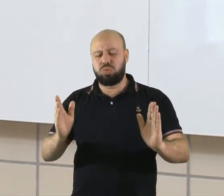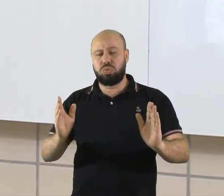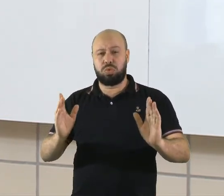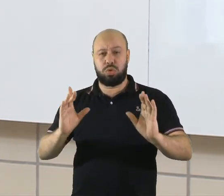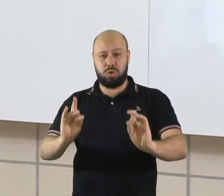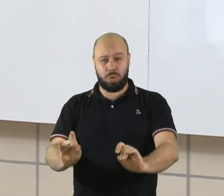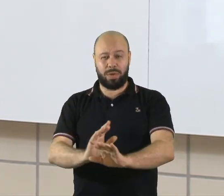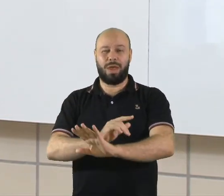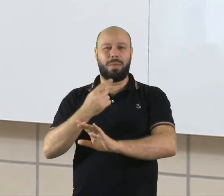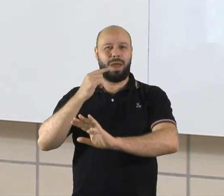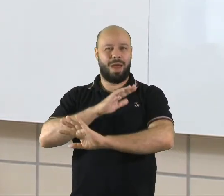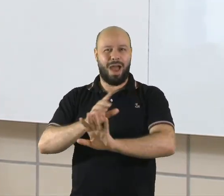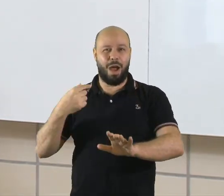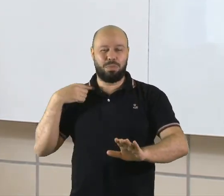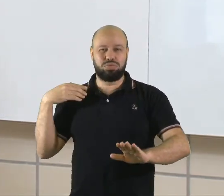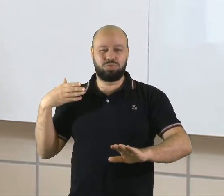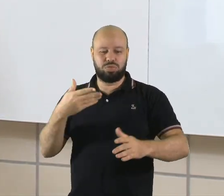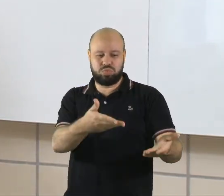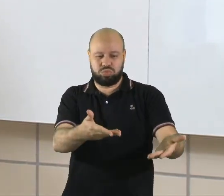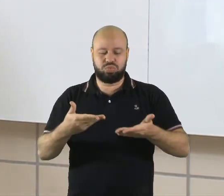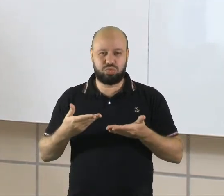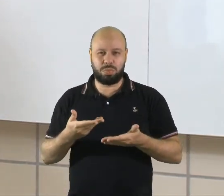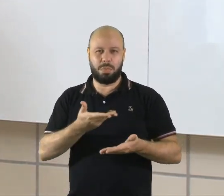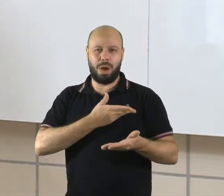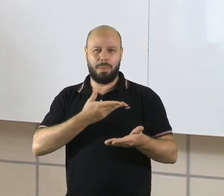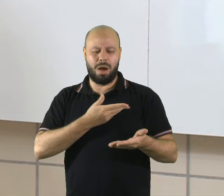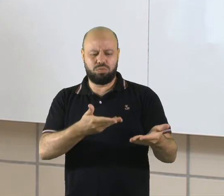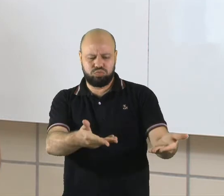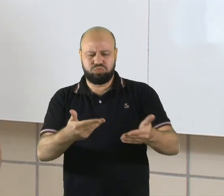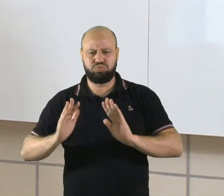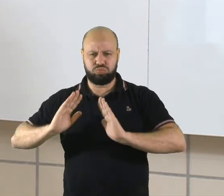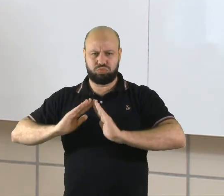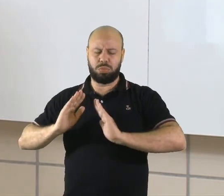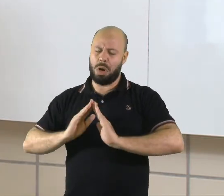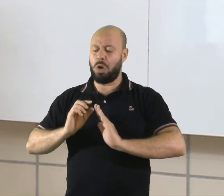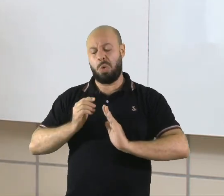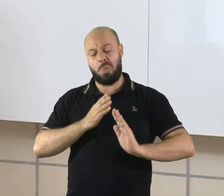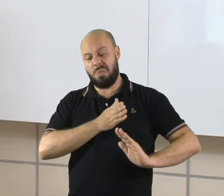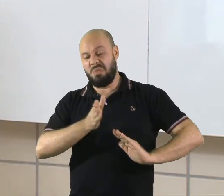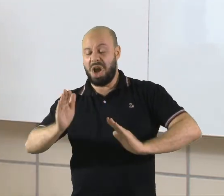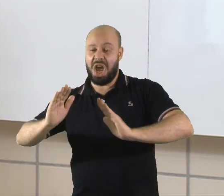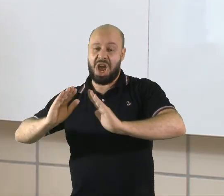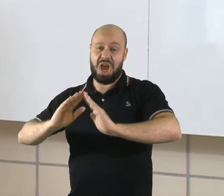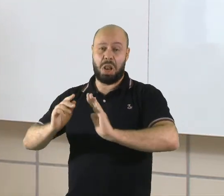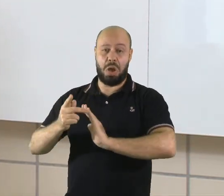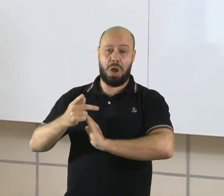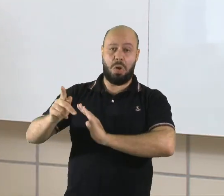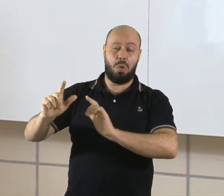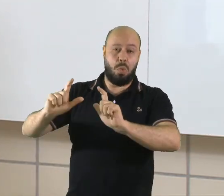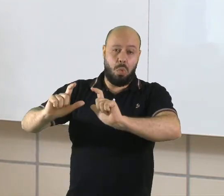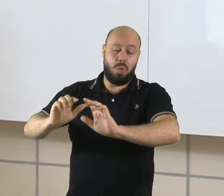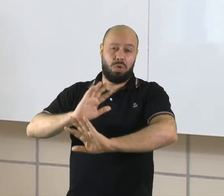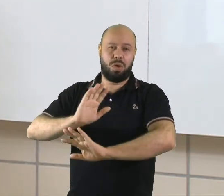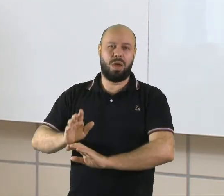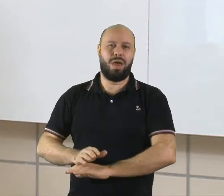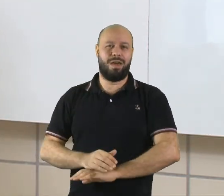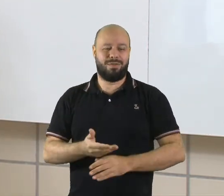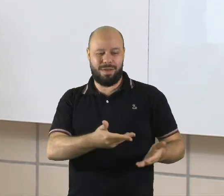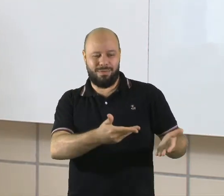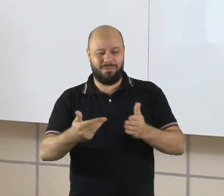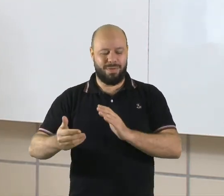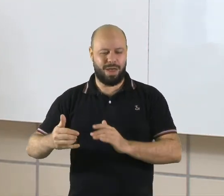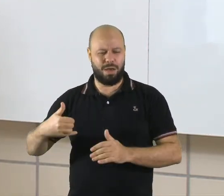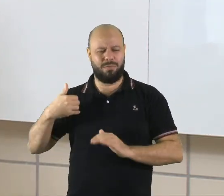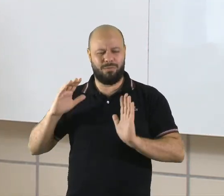minhas amigas, para virem à minha casa ou outro local, comemorar meu aniversário ou simplesmente